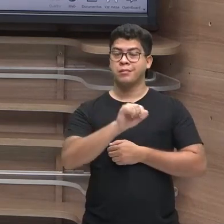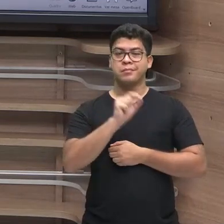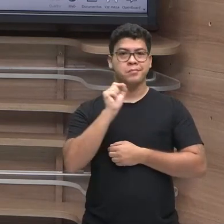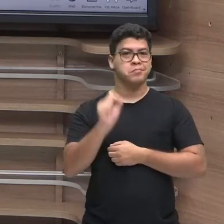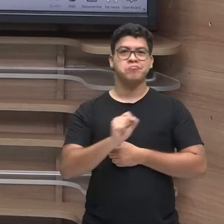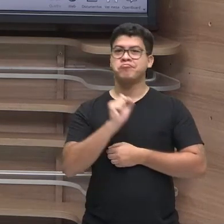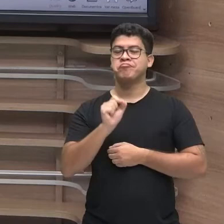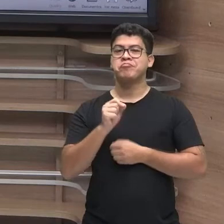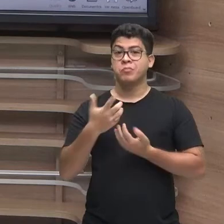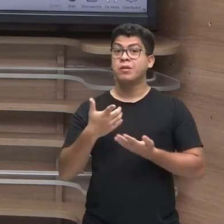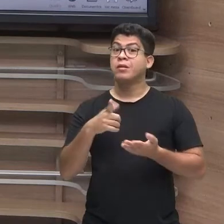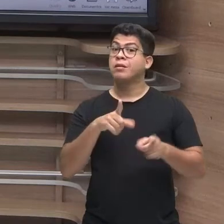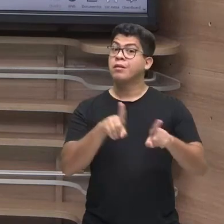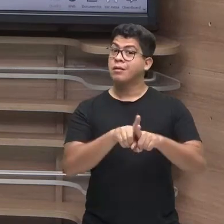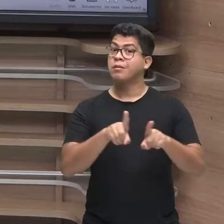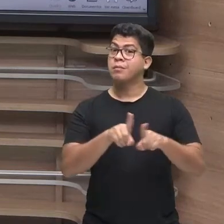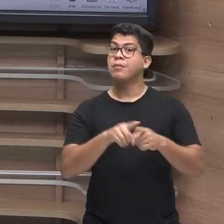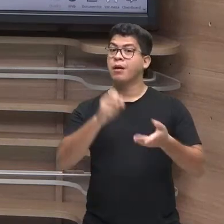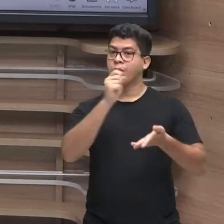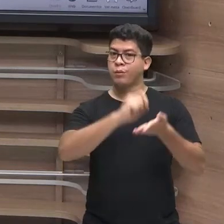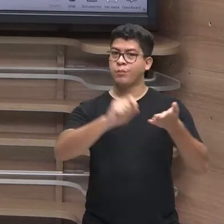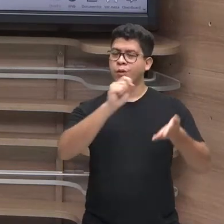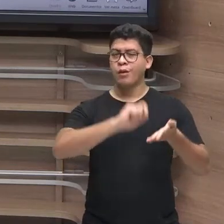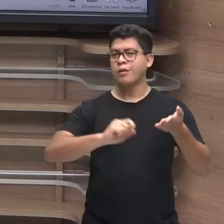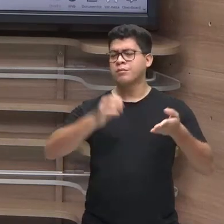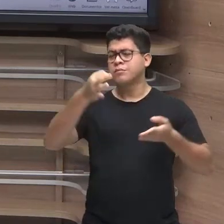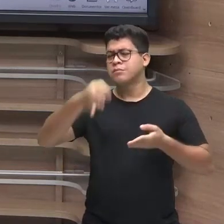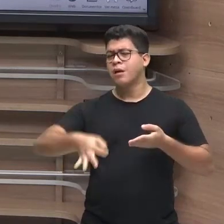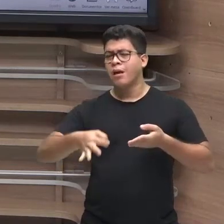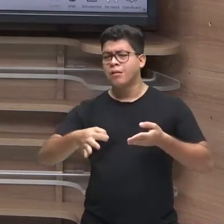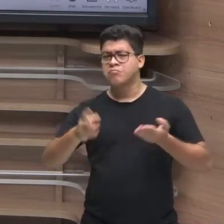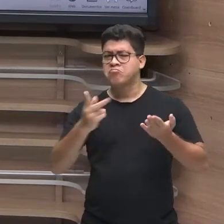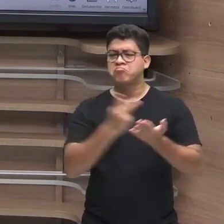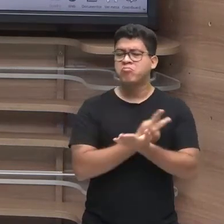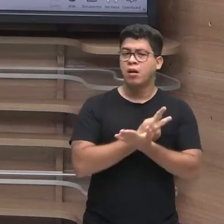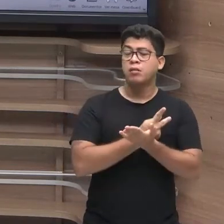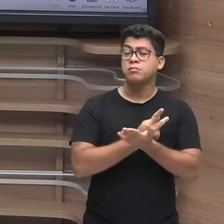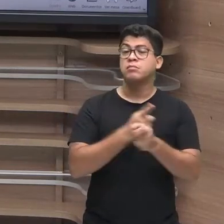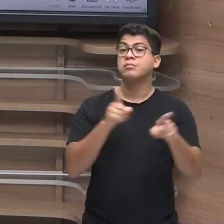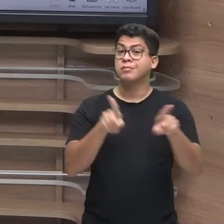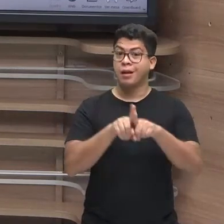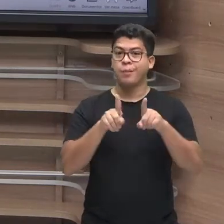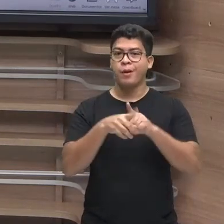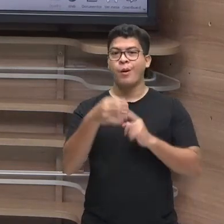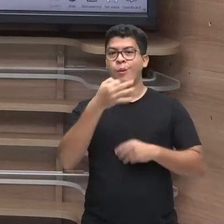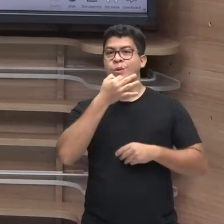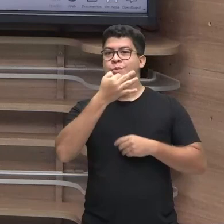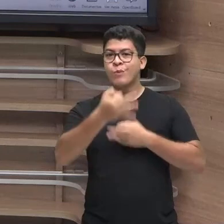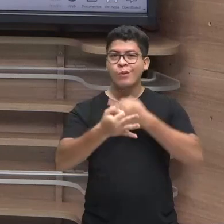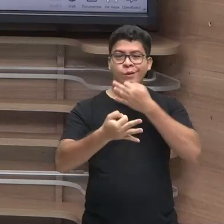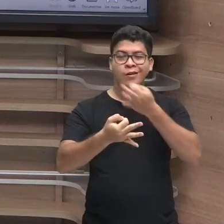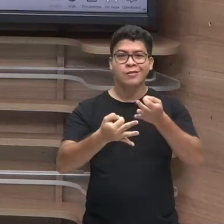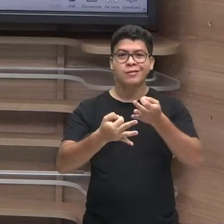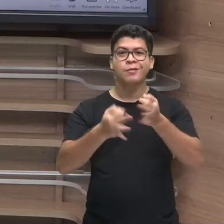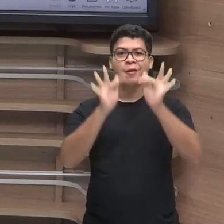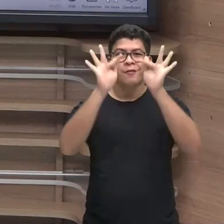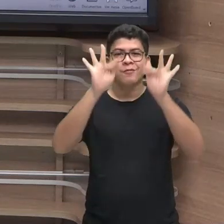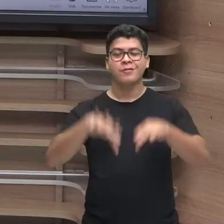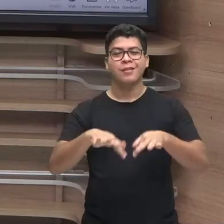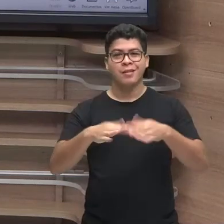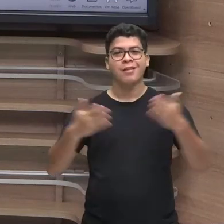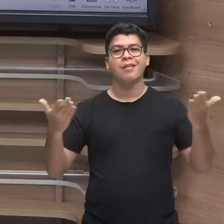a correção, não é mesmo? E fazer aquele comentário para finalizarmos aí a nossa aula. Quero ver